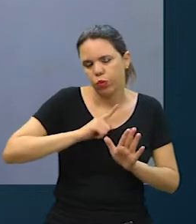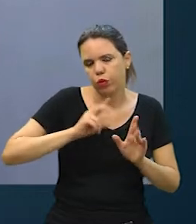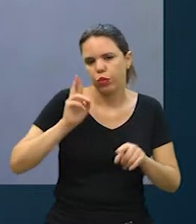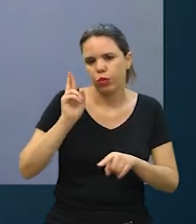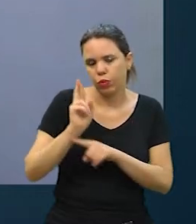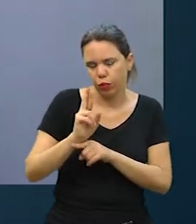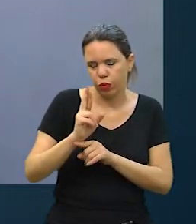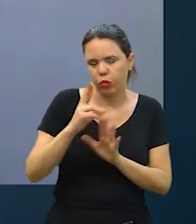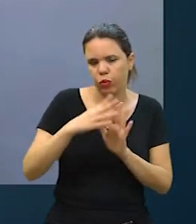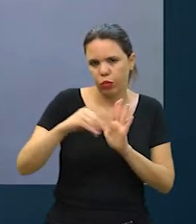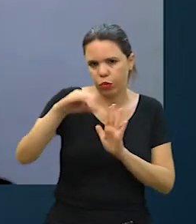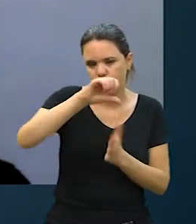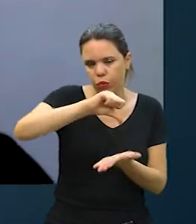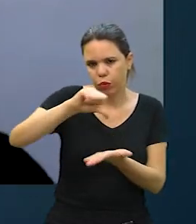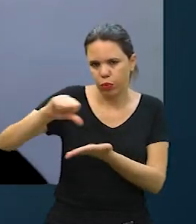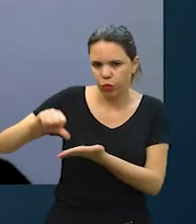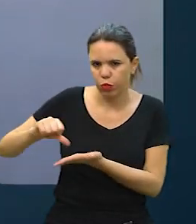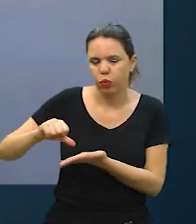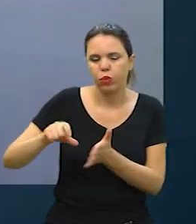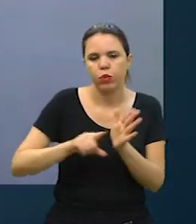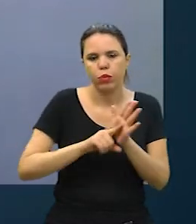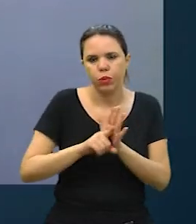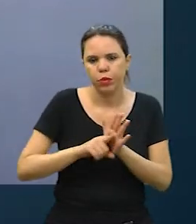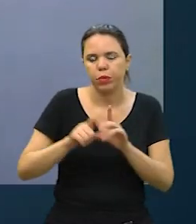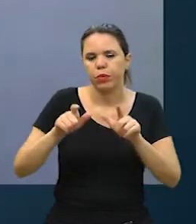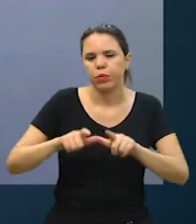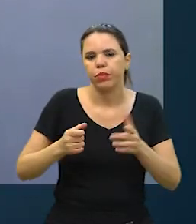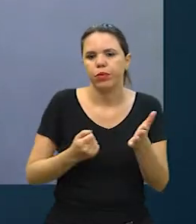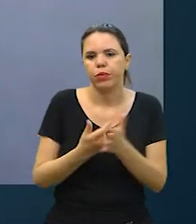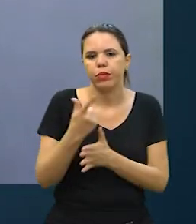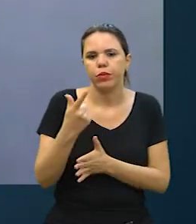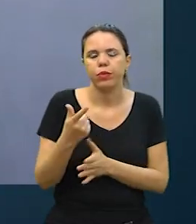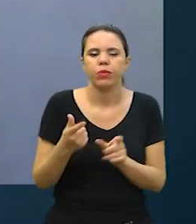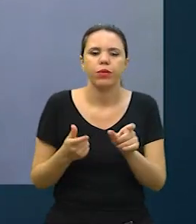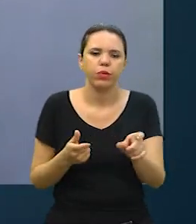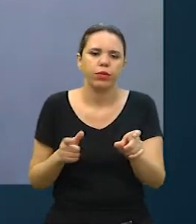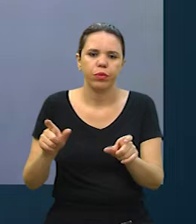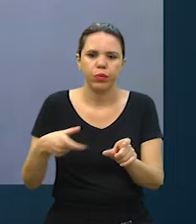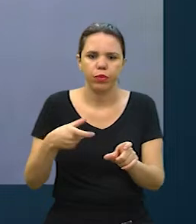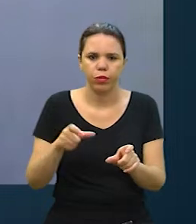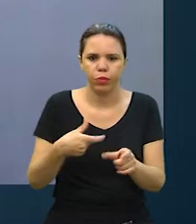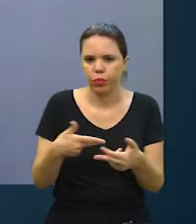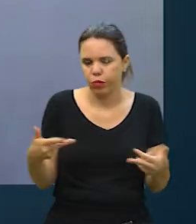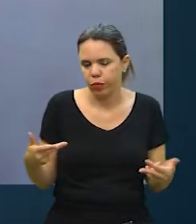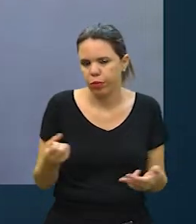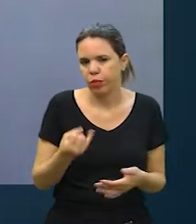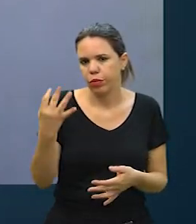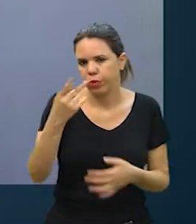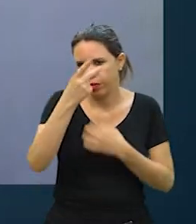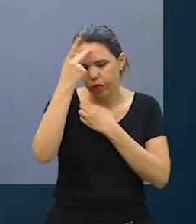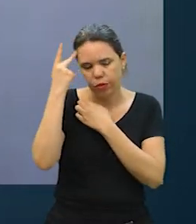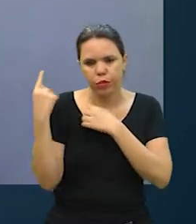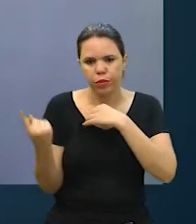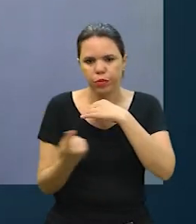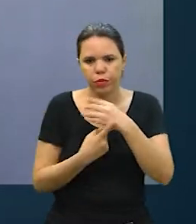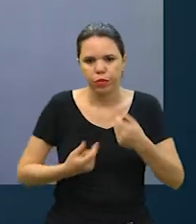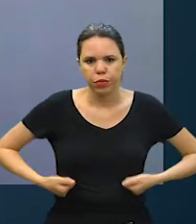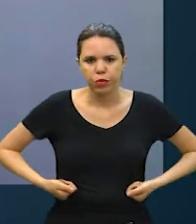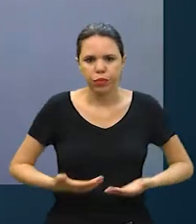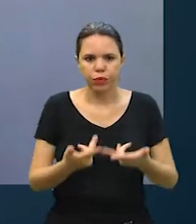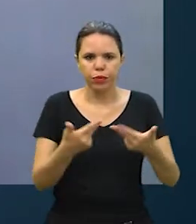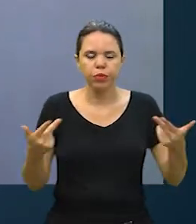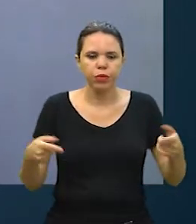de georreferenciamento, que a gente analisa dados de compras de cartões de crédito, de quanto o cliente está disposto a gastar com